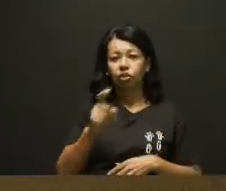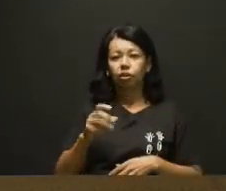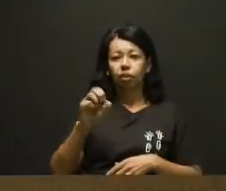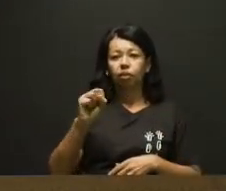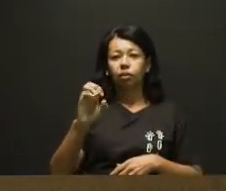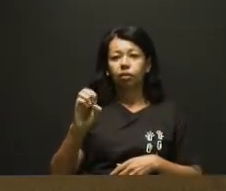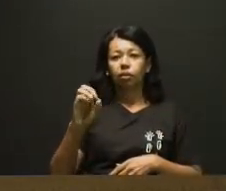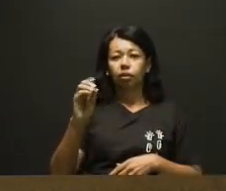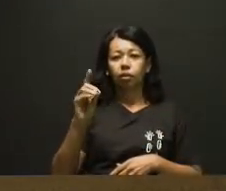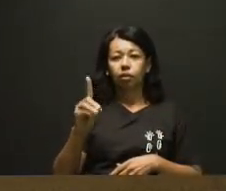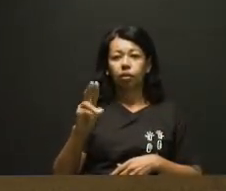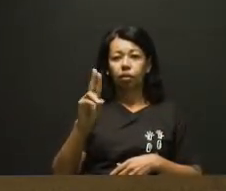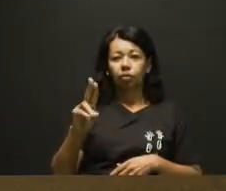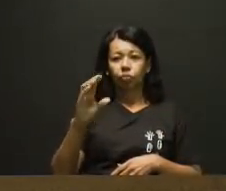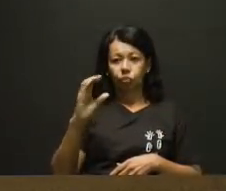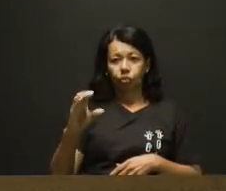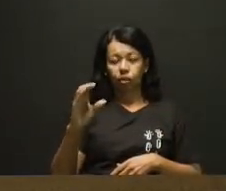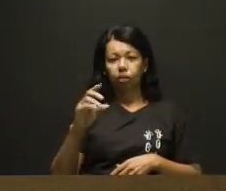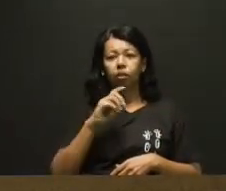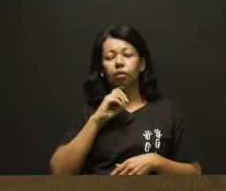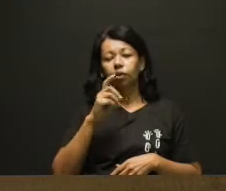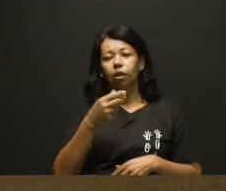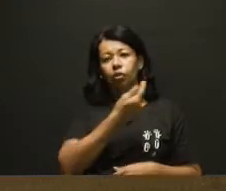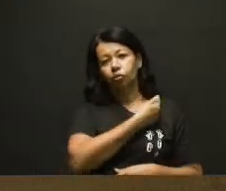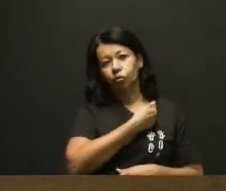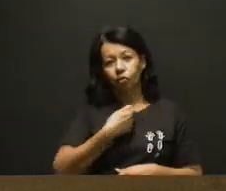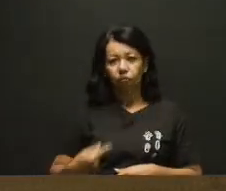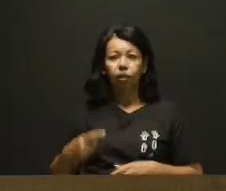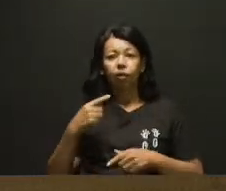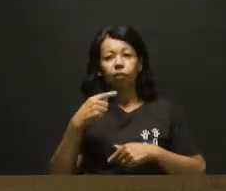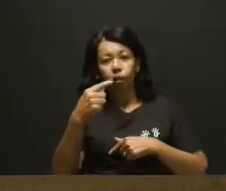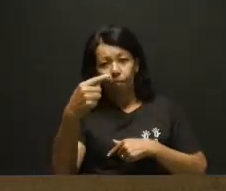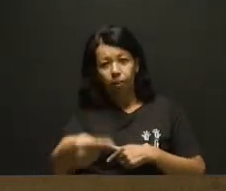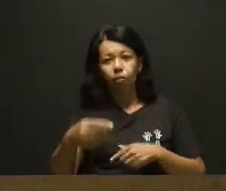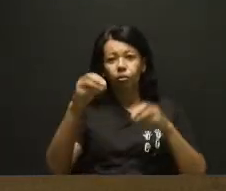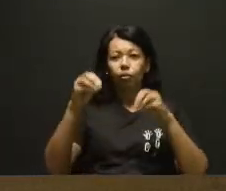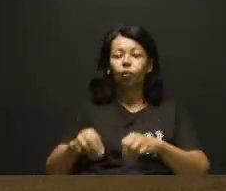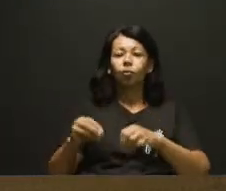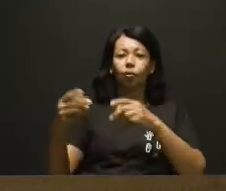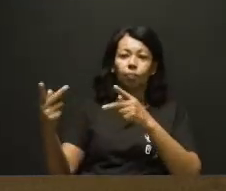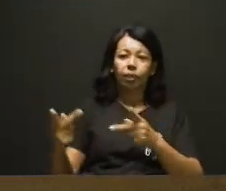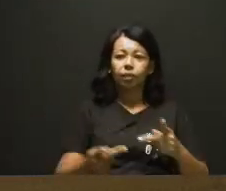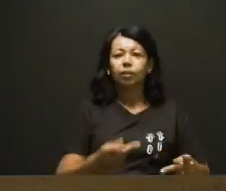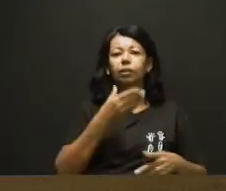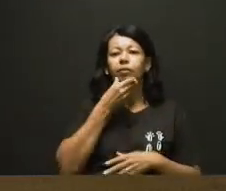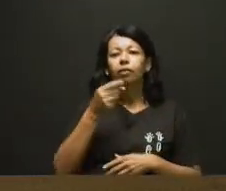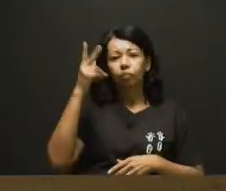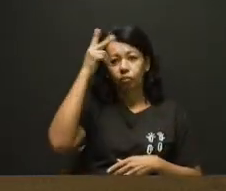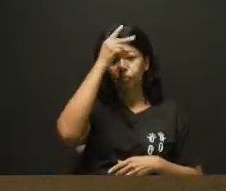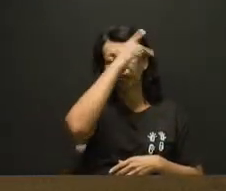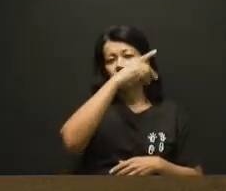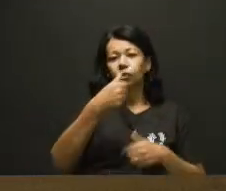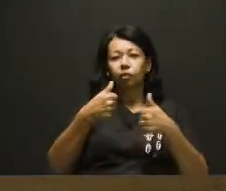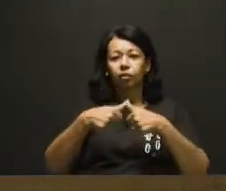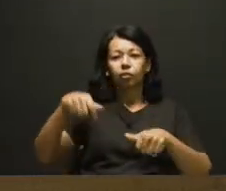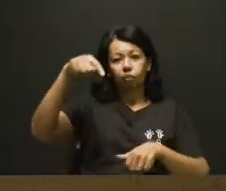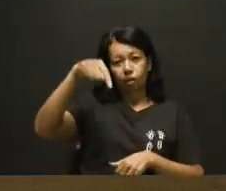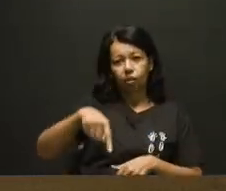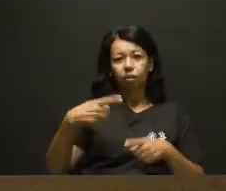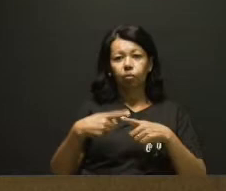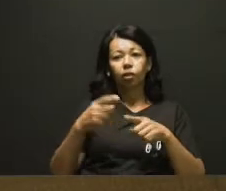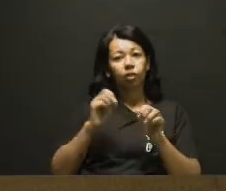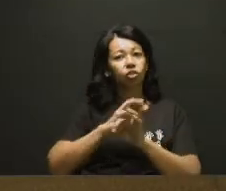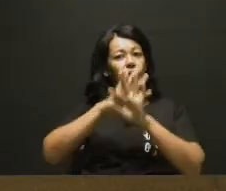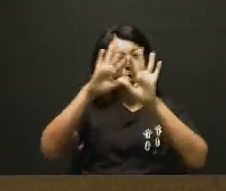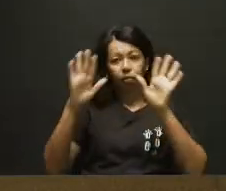seduc ninguém do governo depois prefeito eu coloquei lá foto com o senhor aqui presente aí eu estou aqui porque eu quero deixar